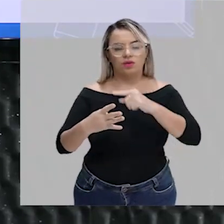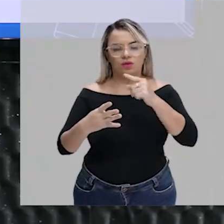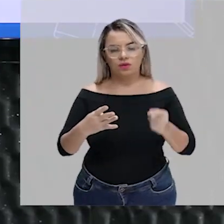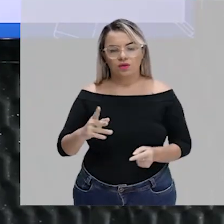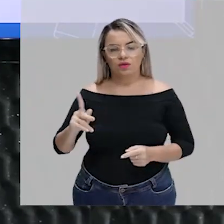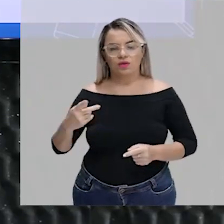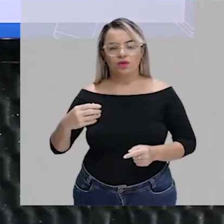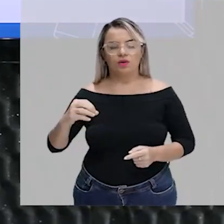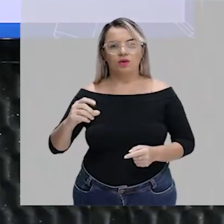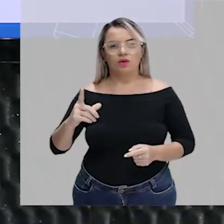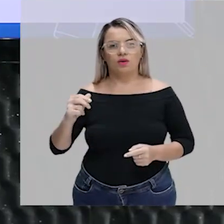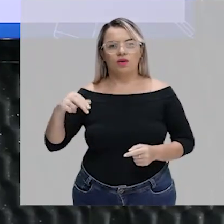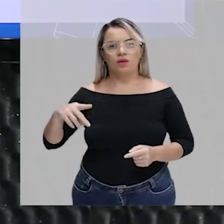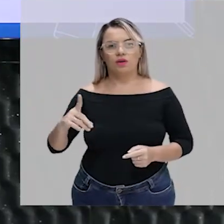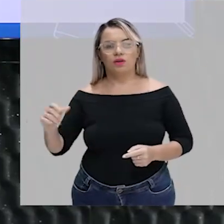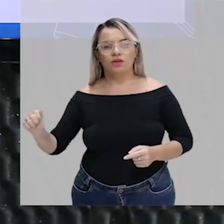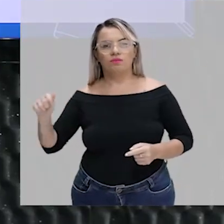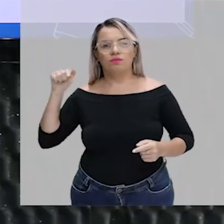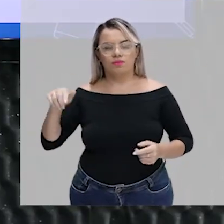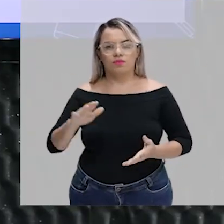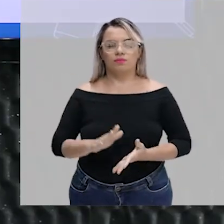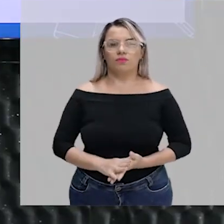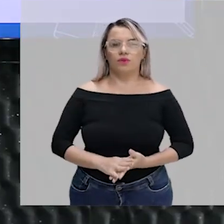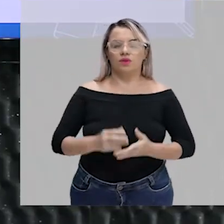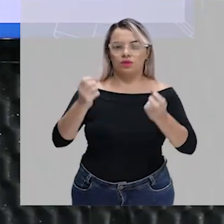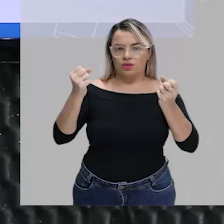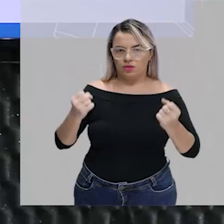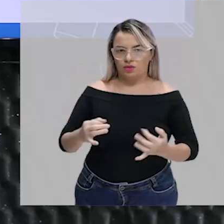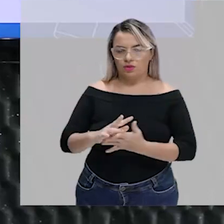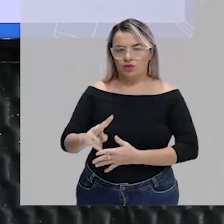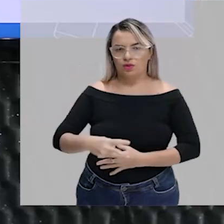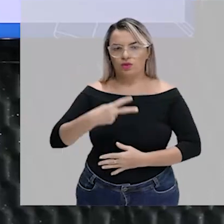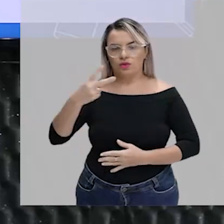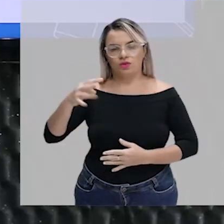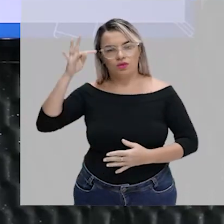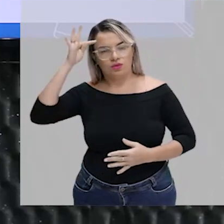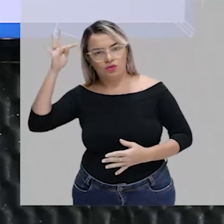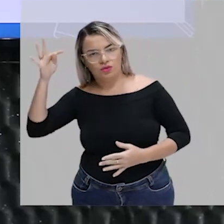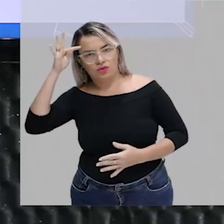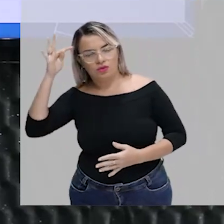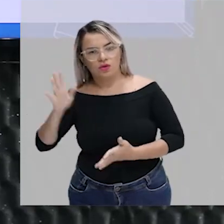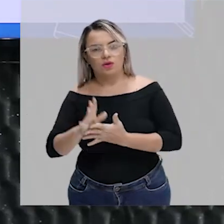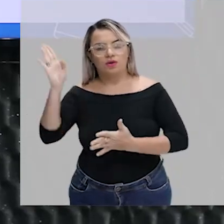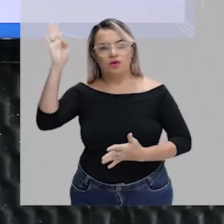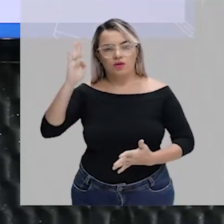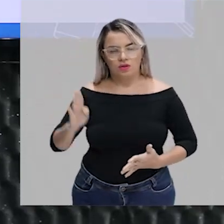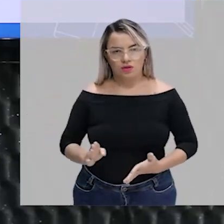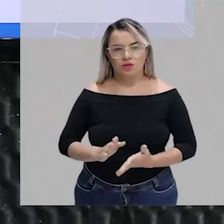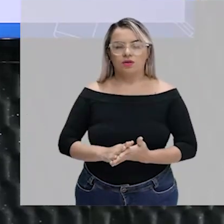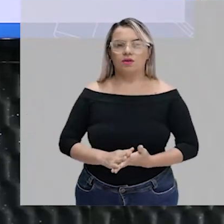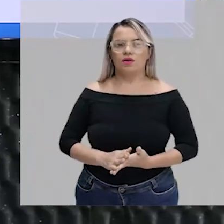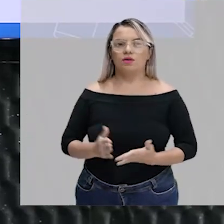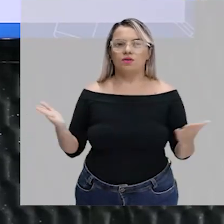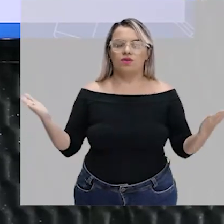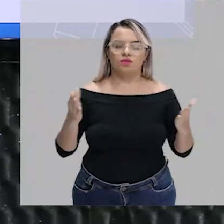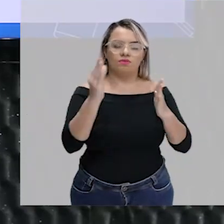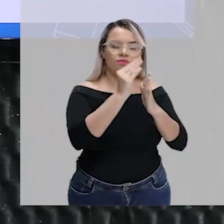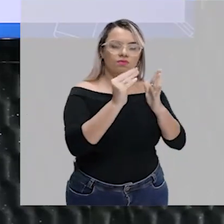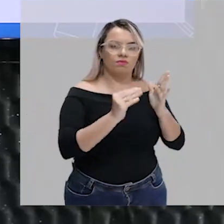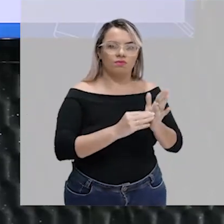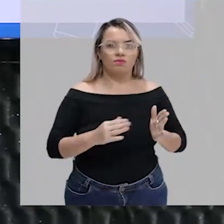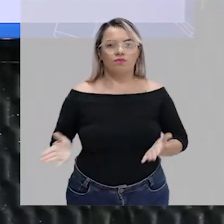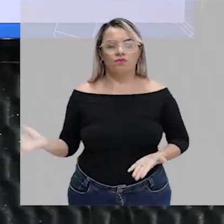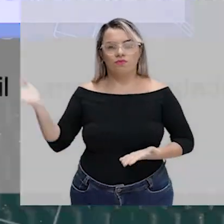de Sérgio Buarque de Holanda. Vamos falar de 2 pensadores brasileiros na aula de hoje. Vamos começar então com